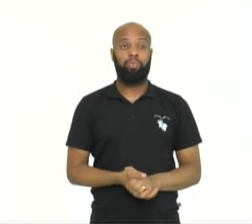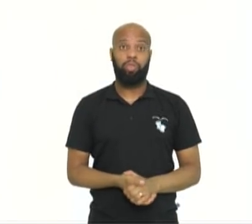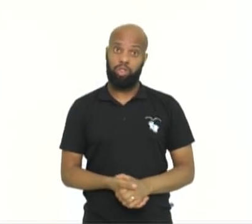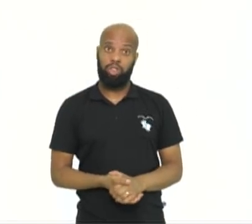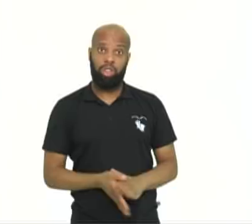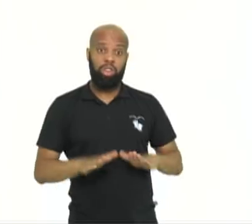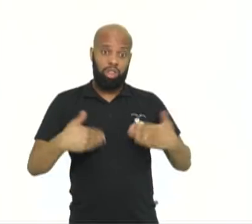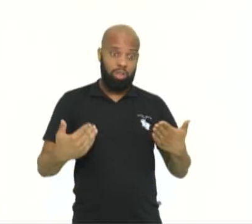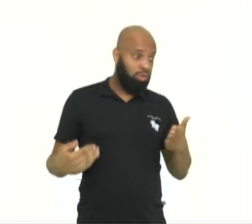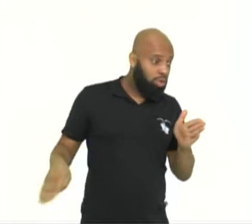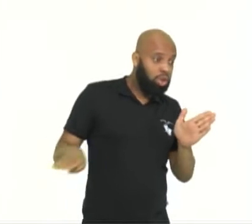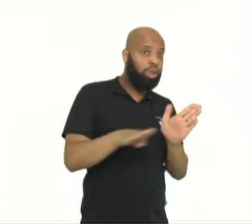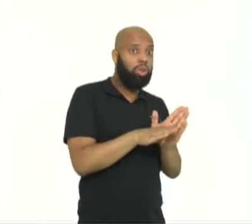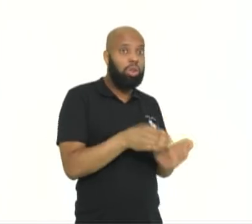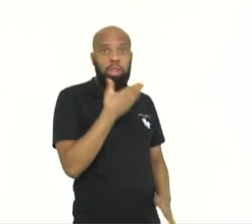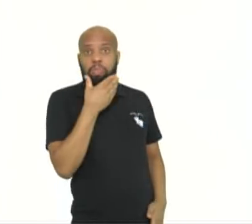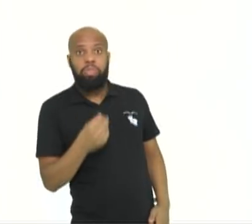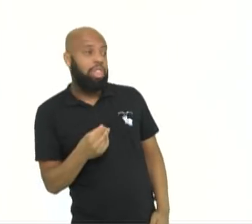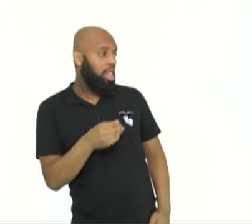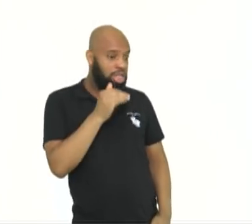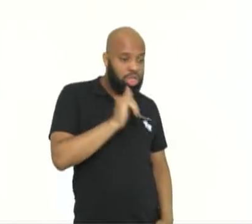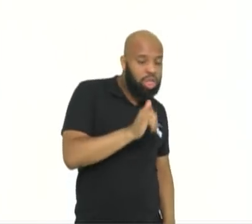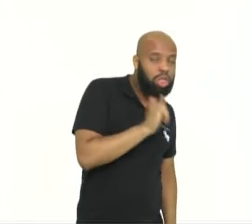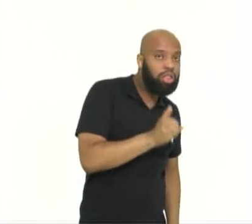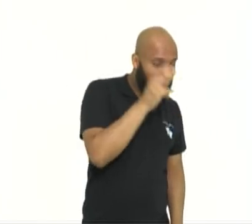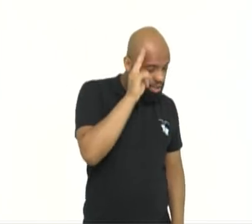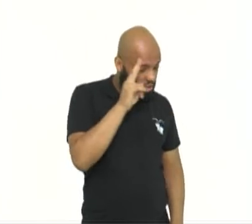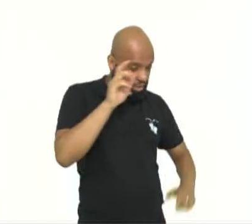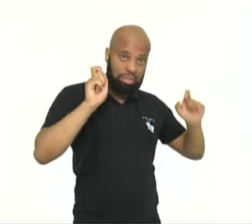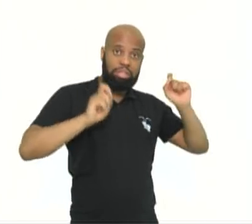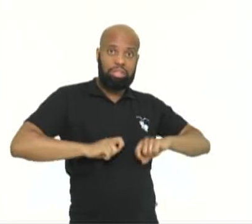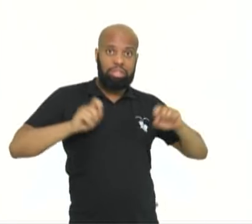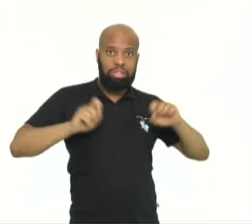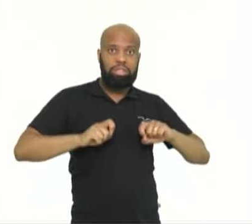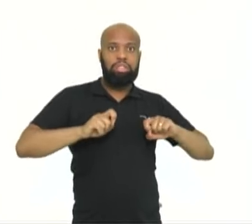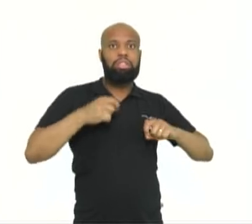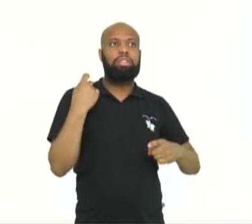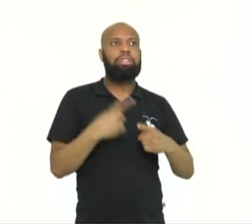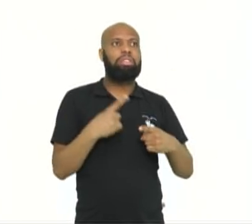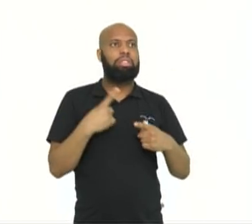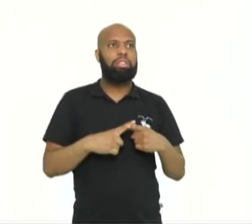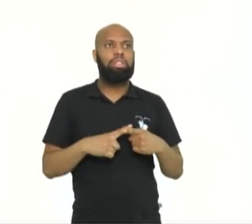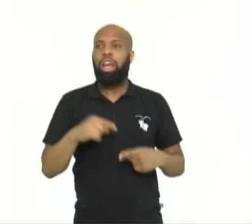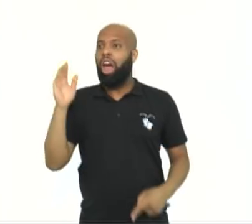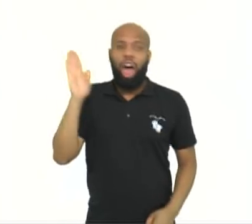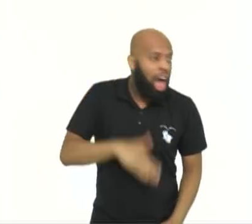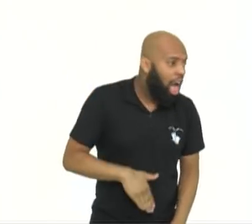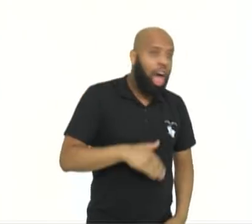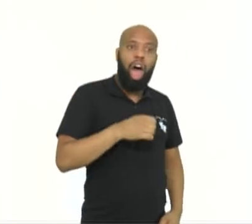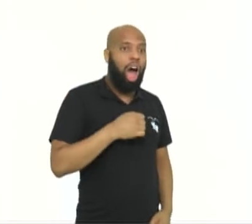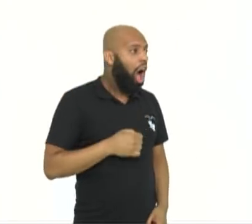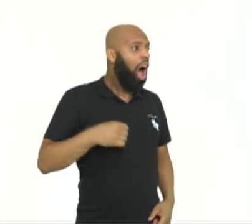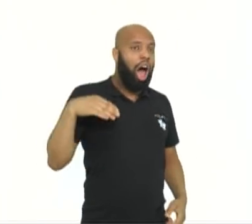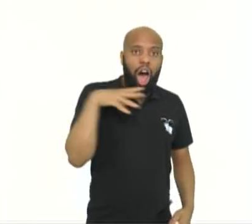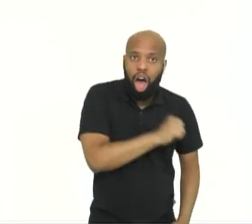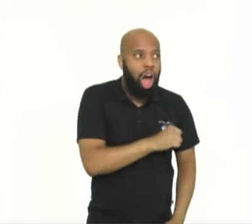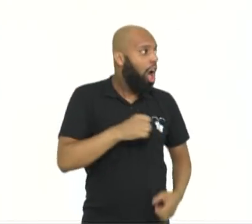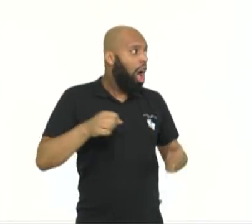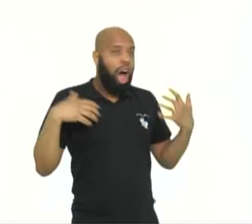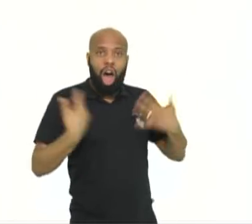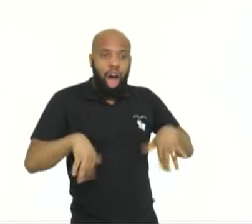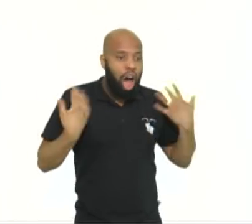Chegado que foi, o piazinho contou a história como pôde, mal e depressa, que o tempo